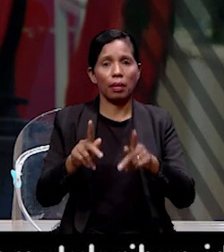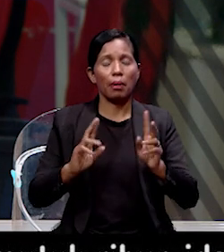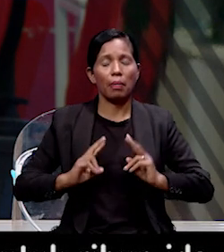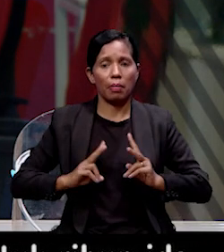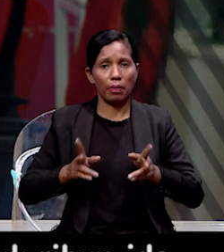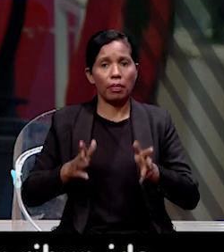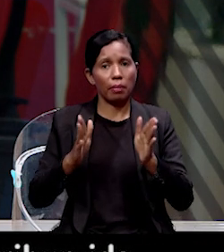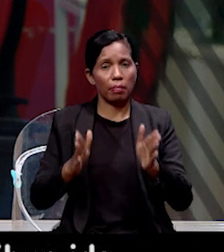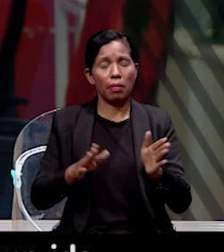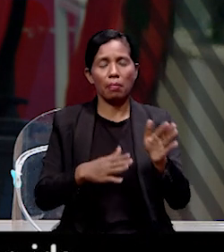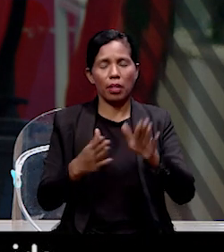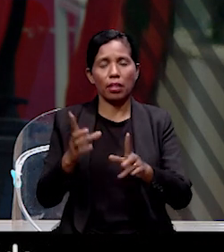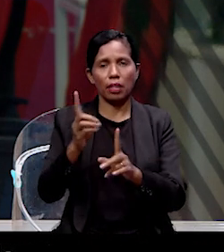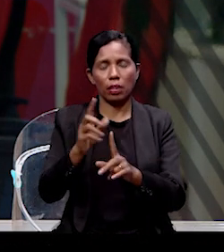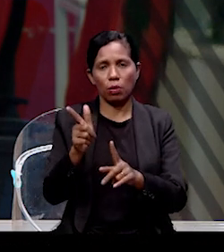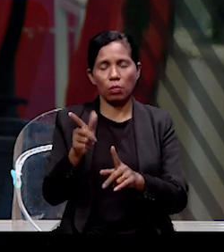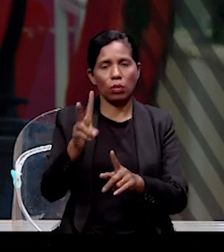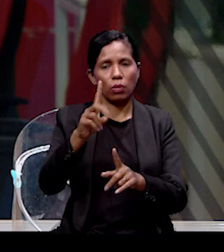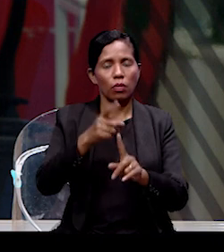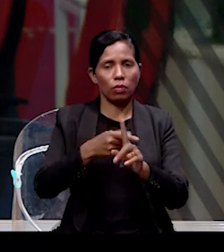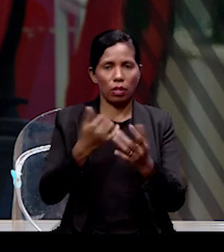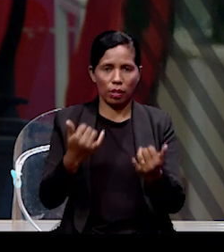loron do anulure sem rua fulangne.